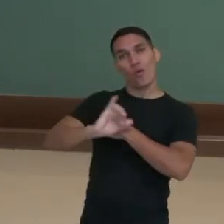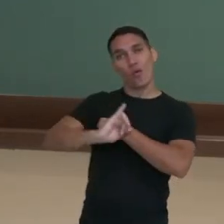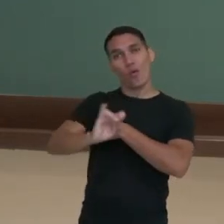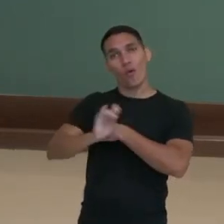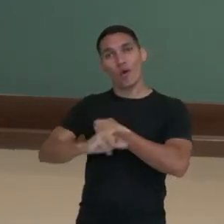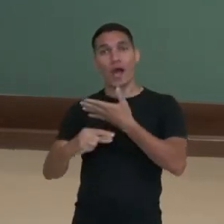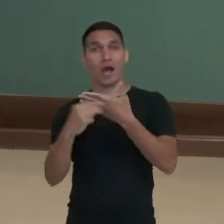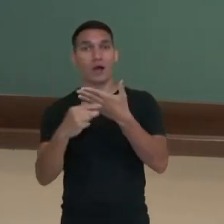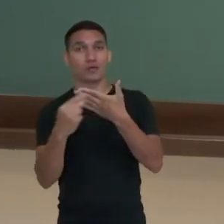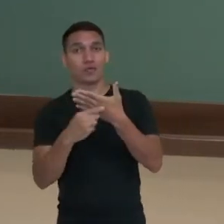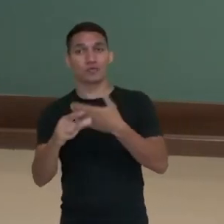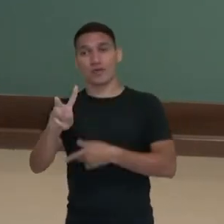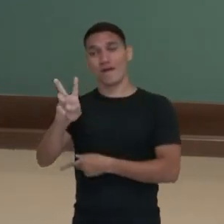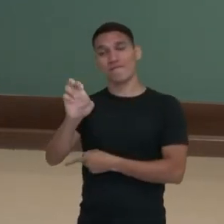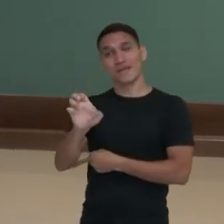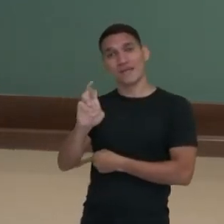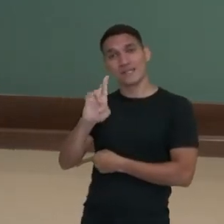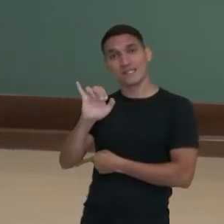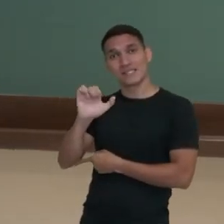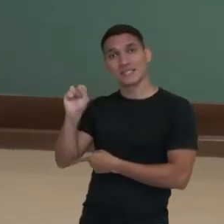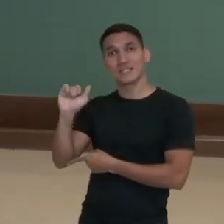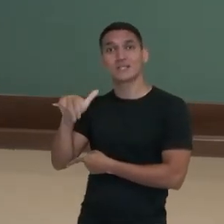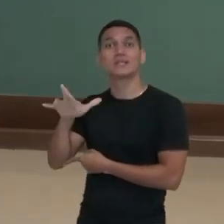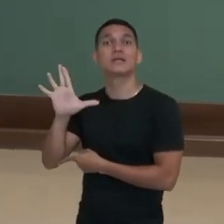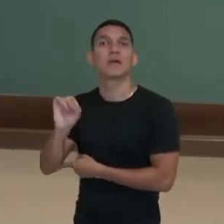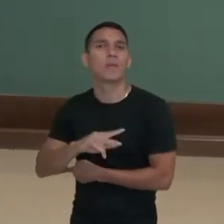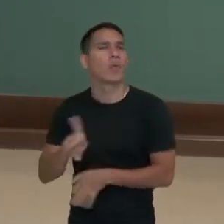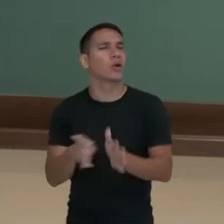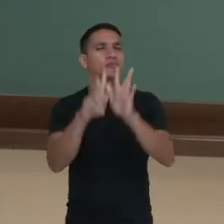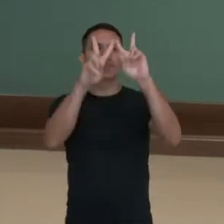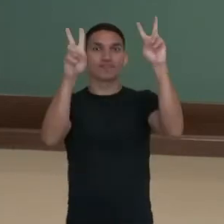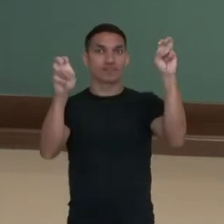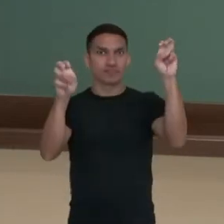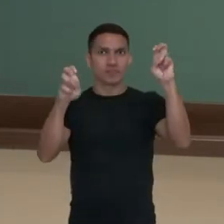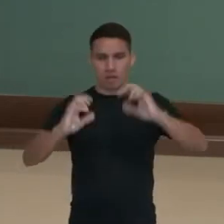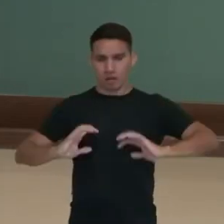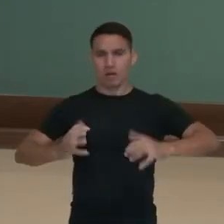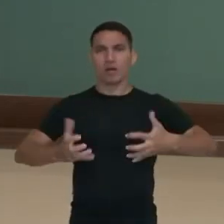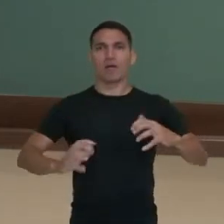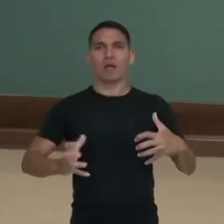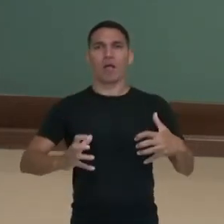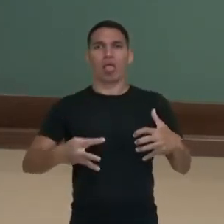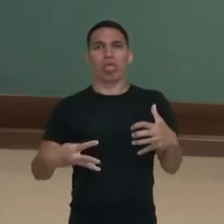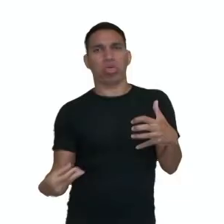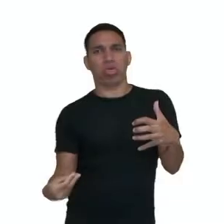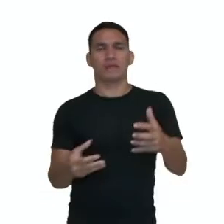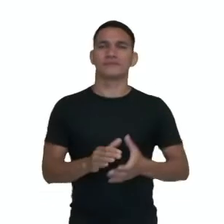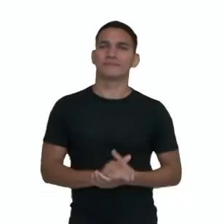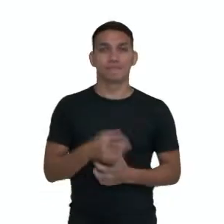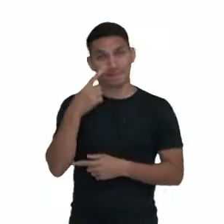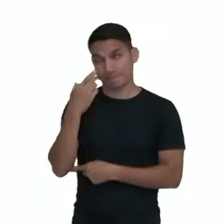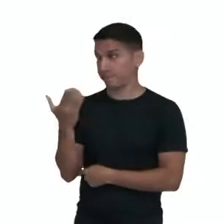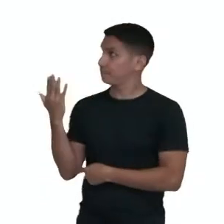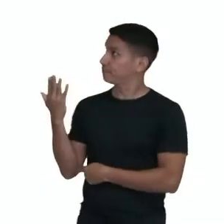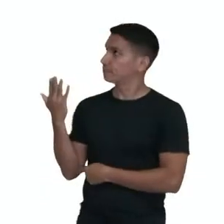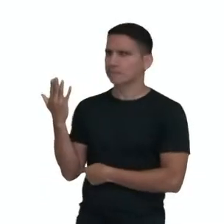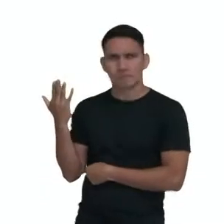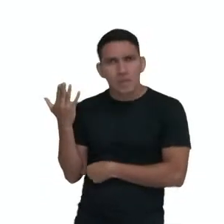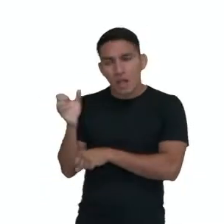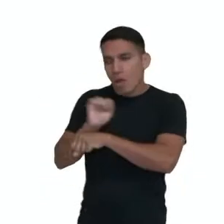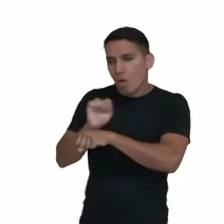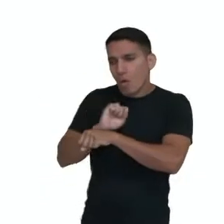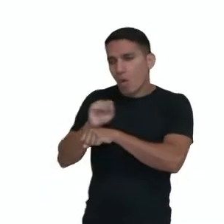do autor Luiz Fernando Veríssimo. O título é Pneu Furado. Vamos ver? O carro